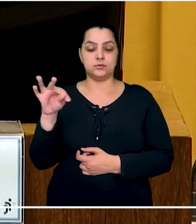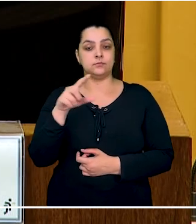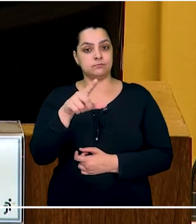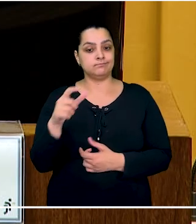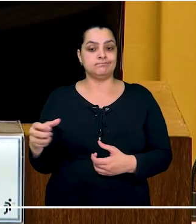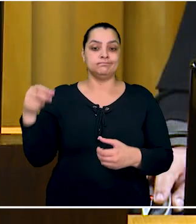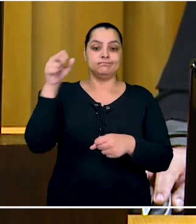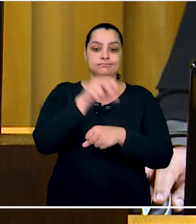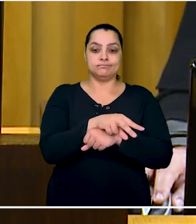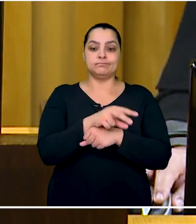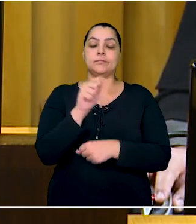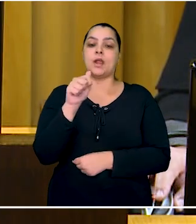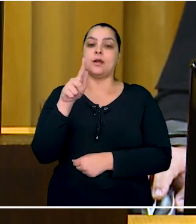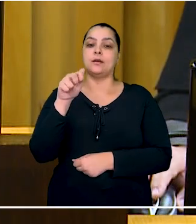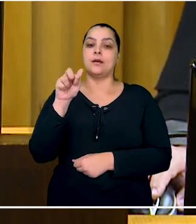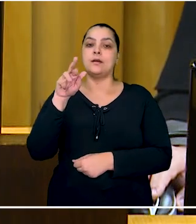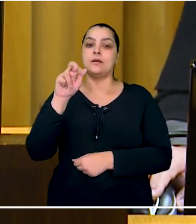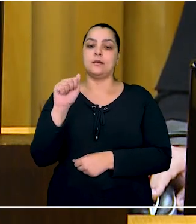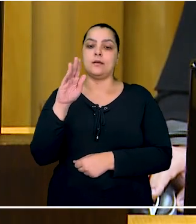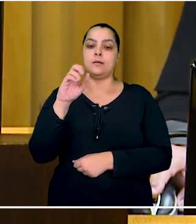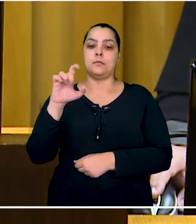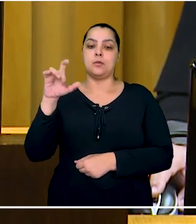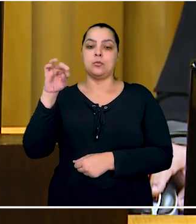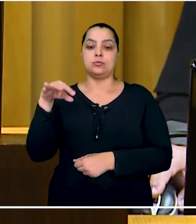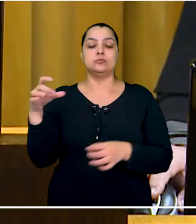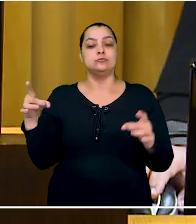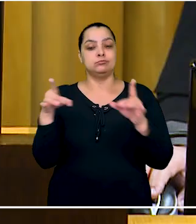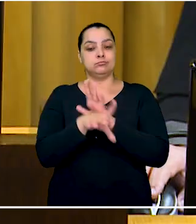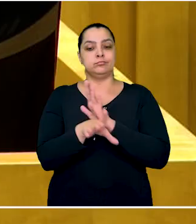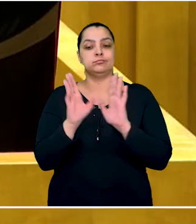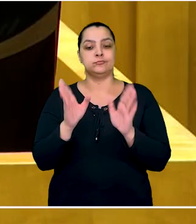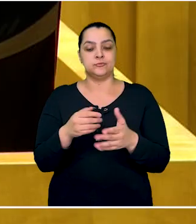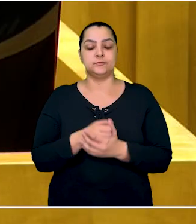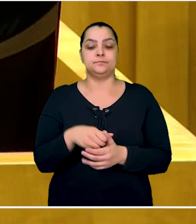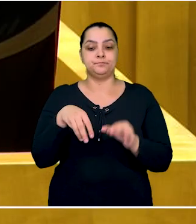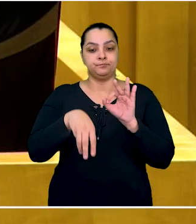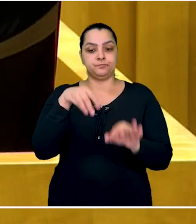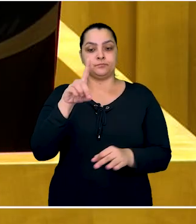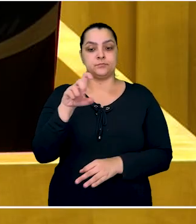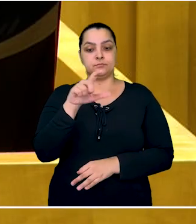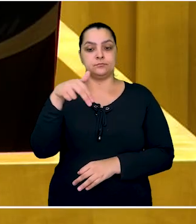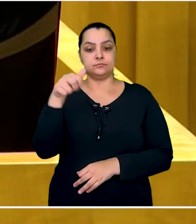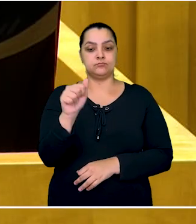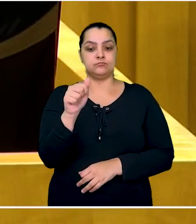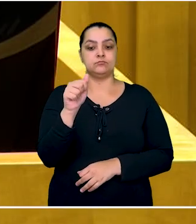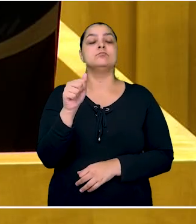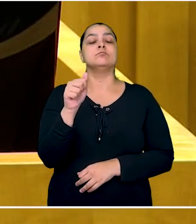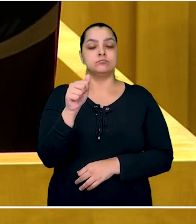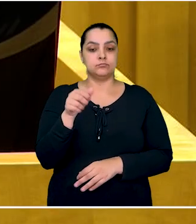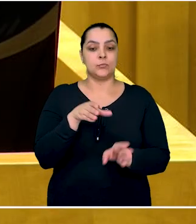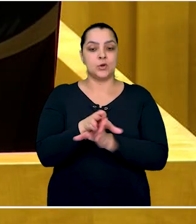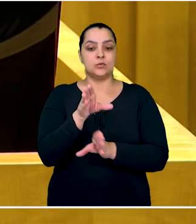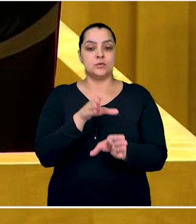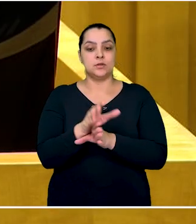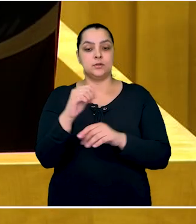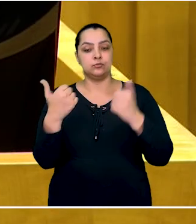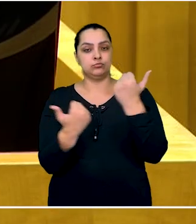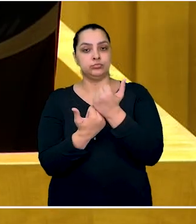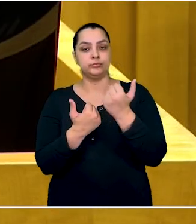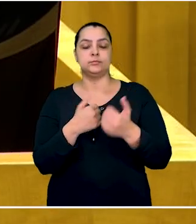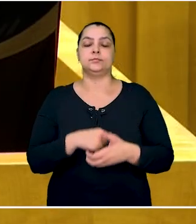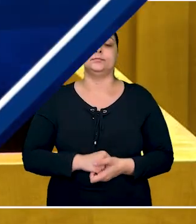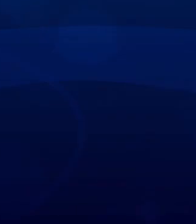magistrada assume a vaga do ministro Agra Belmonte, que encerrou o mandato. O ministro Dezena da Silva foi eleito conselheiro